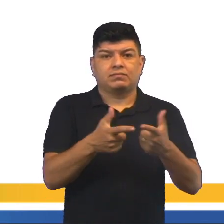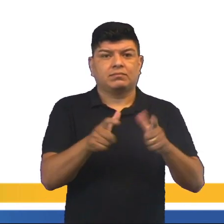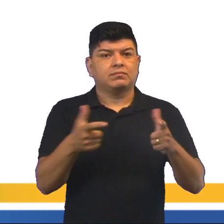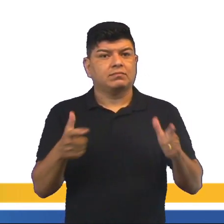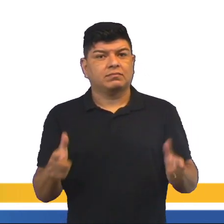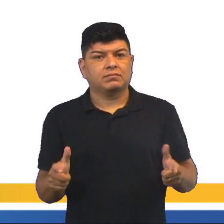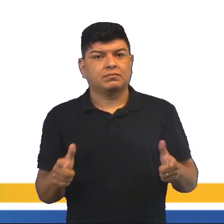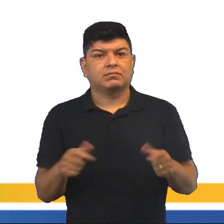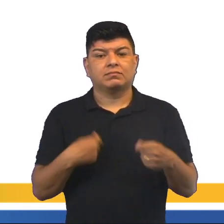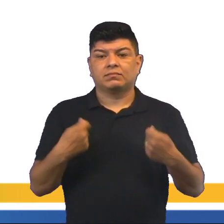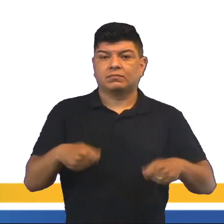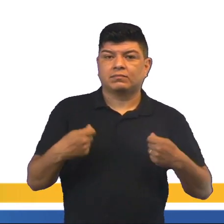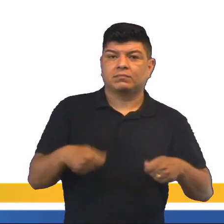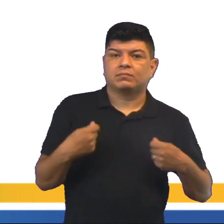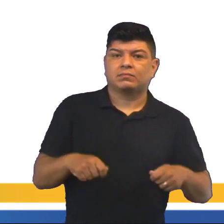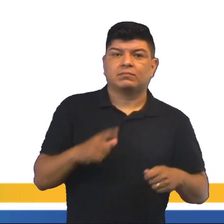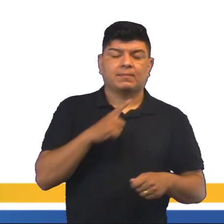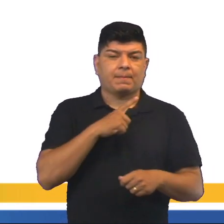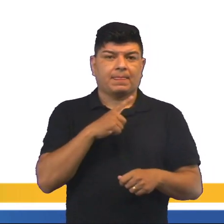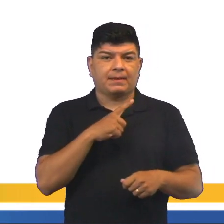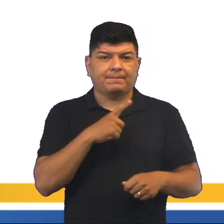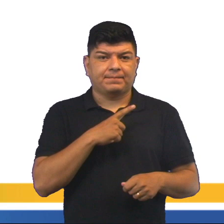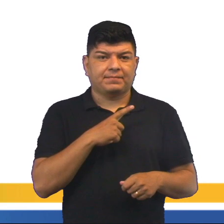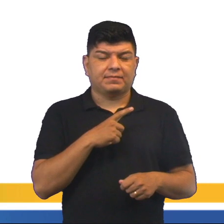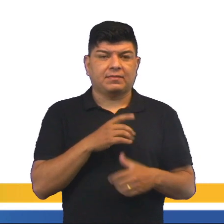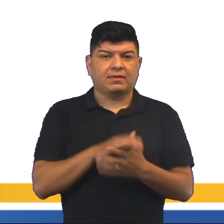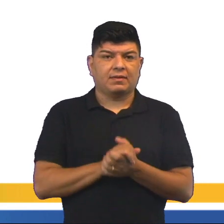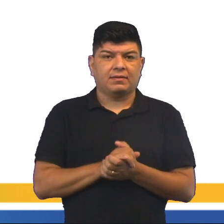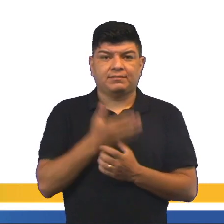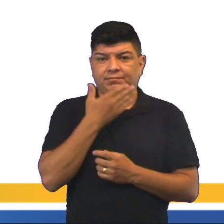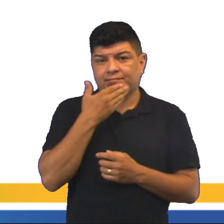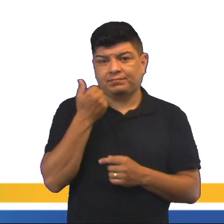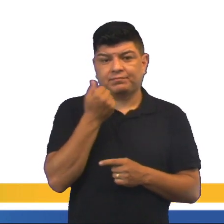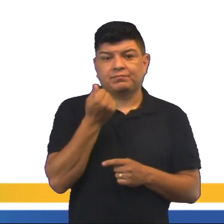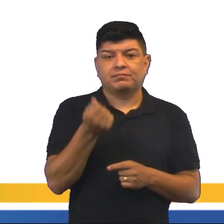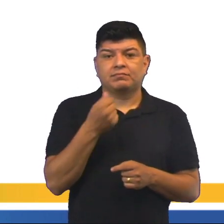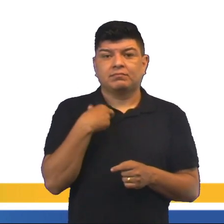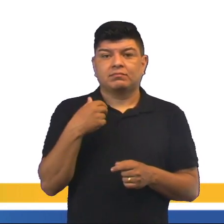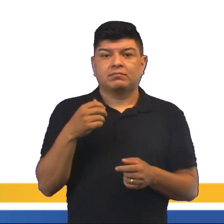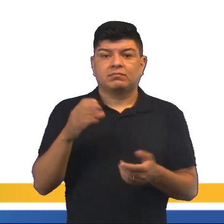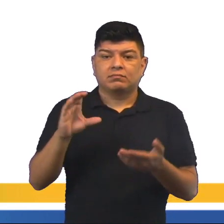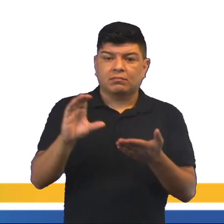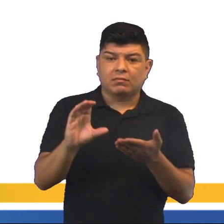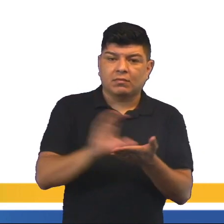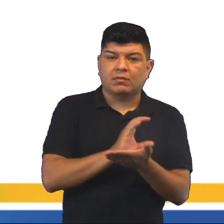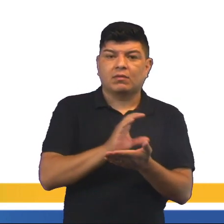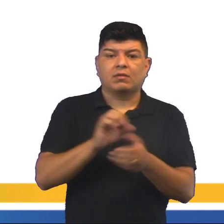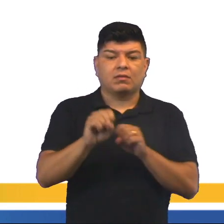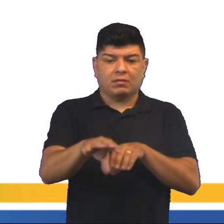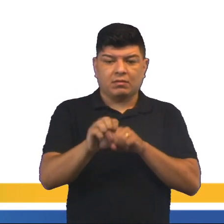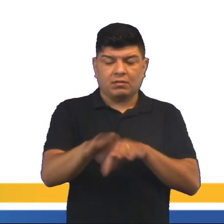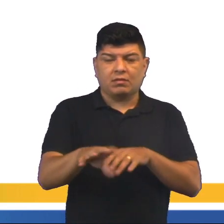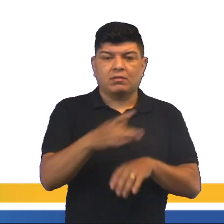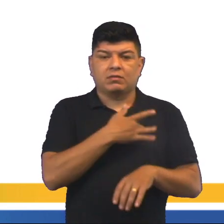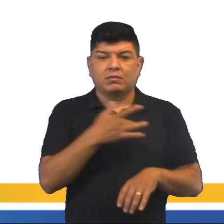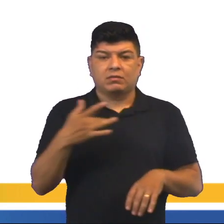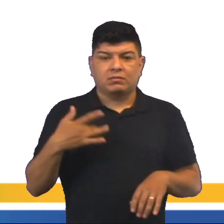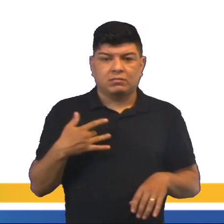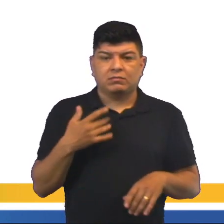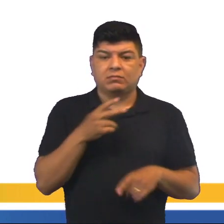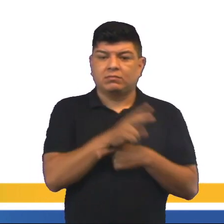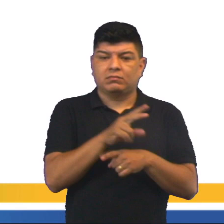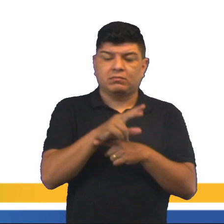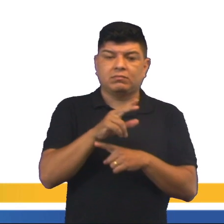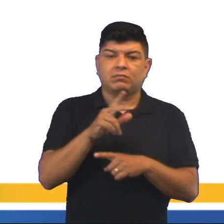crescendo vai ser necessário que tenha um melhor investimento nas áreas de educação, saúde, saneamento